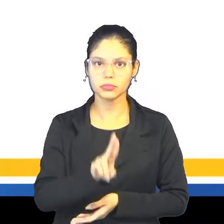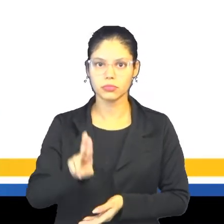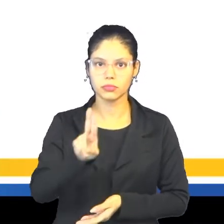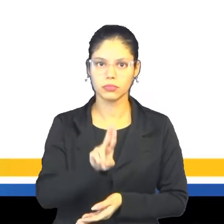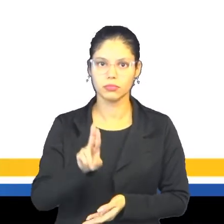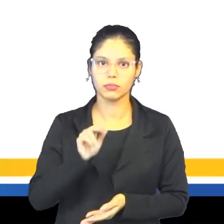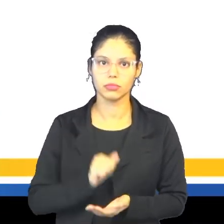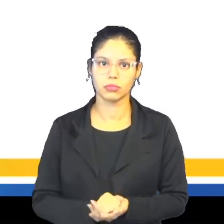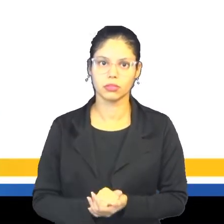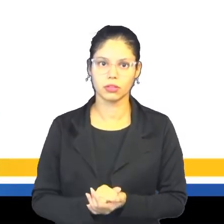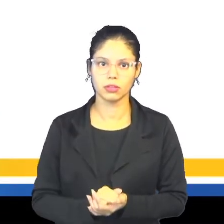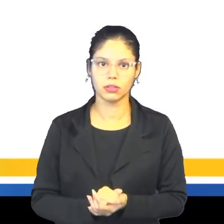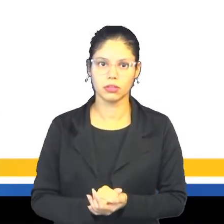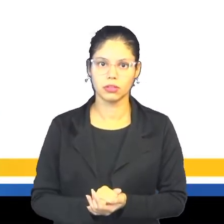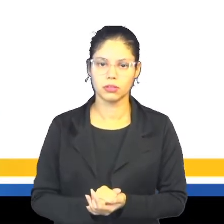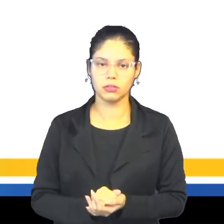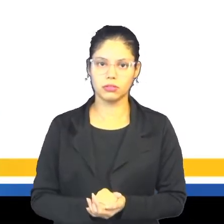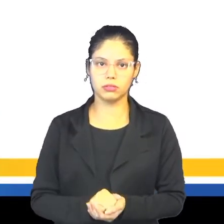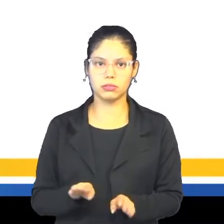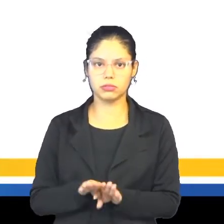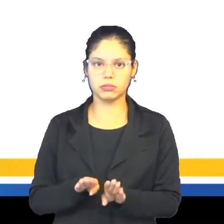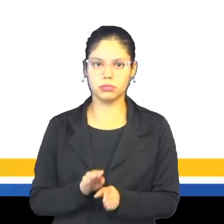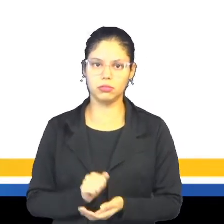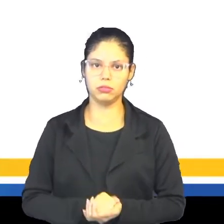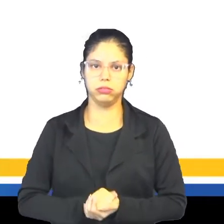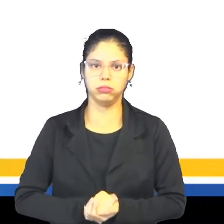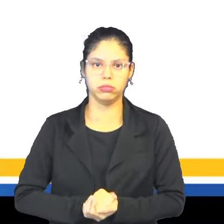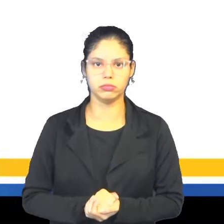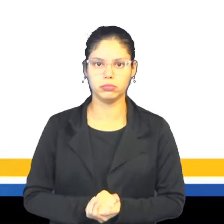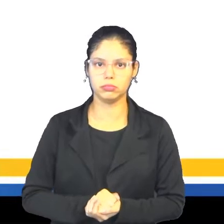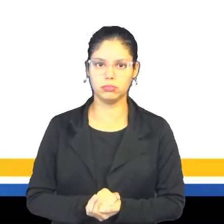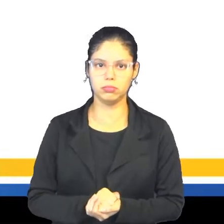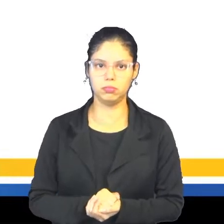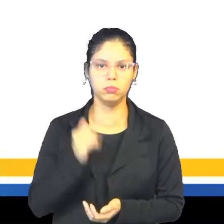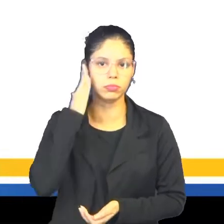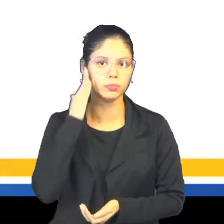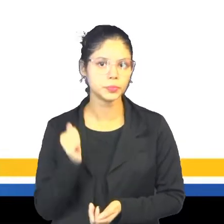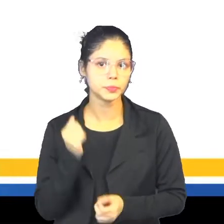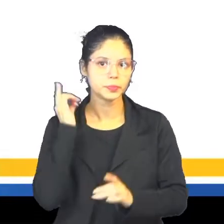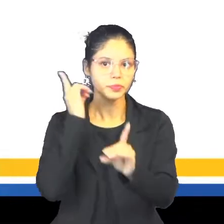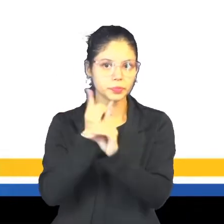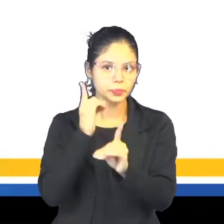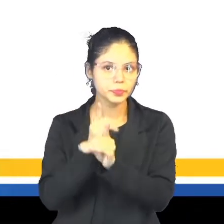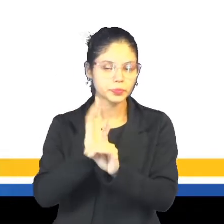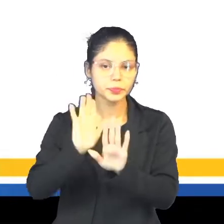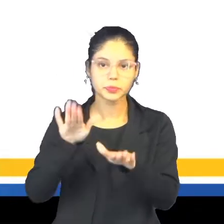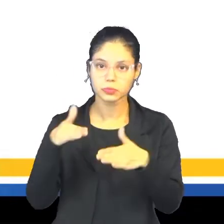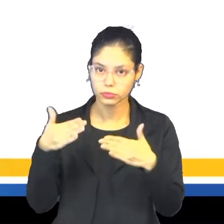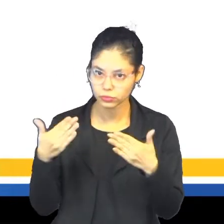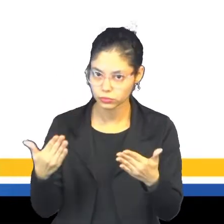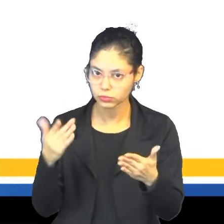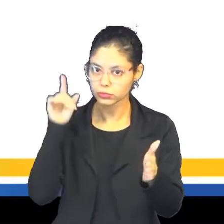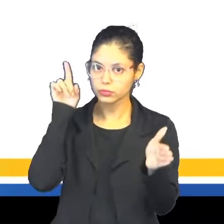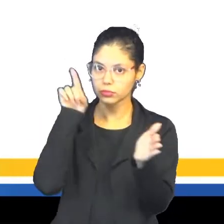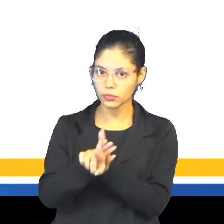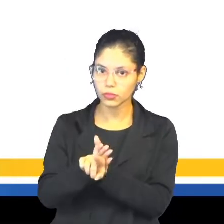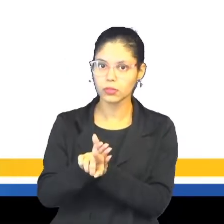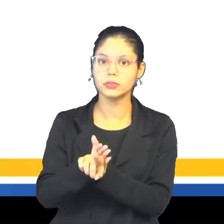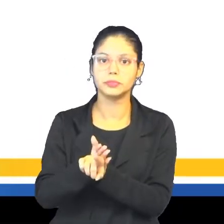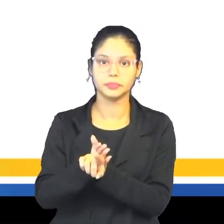a identidade, quantidade, persona, animal ou coisa. Ou seja, a gente usa para saber, né, identificar, né? Ou seja,